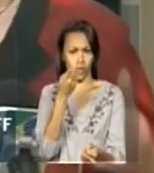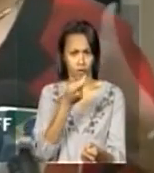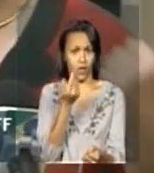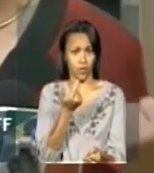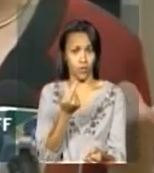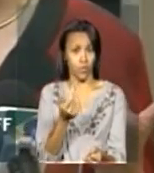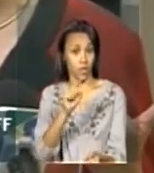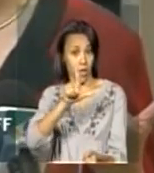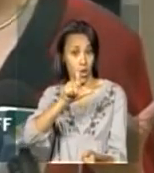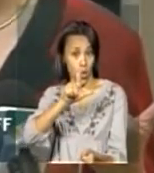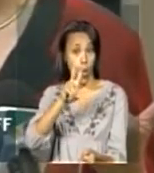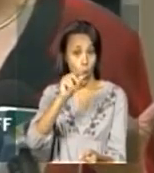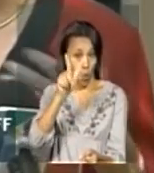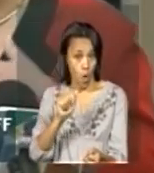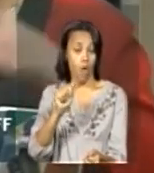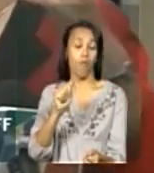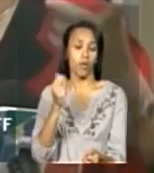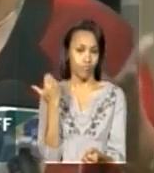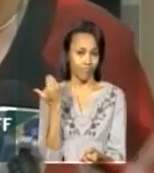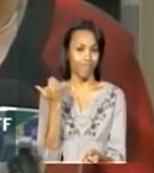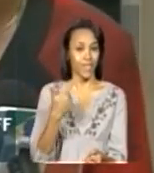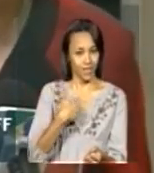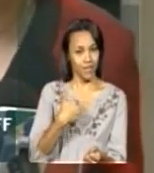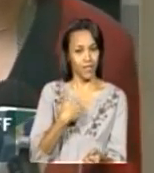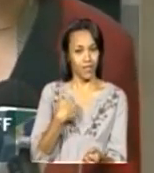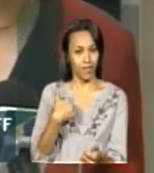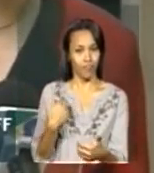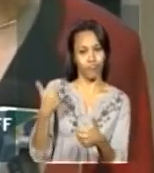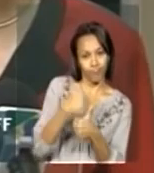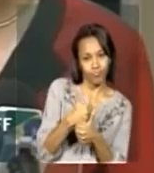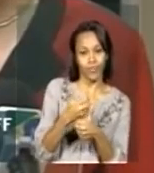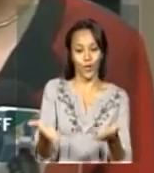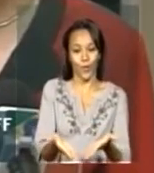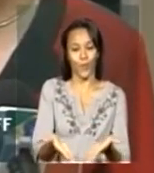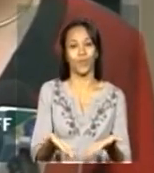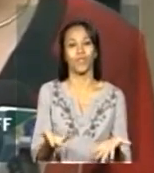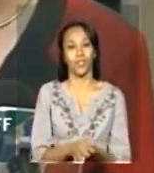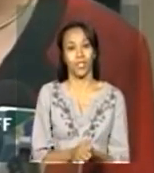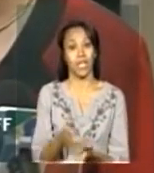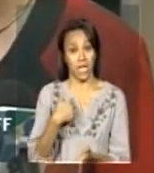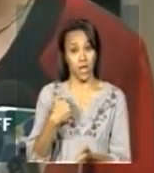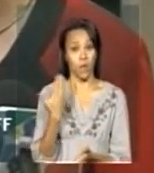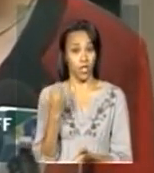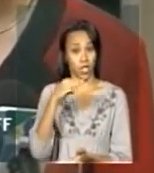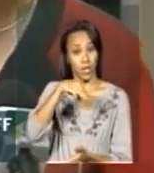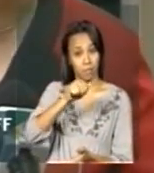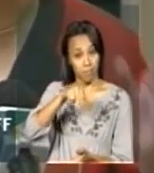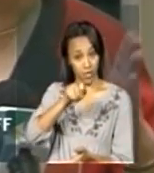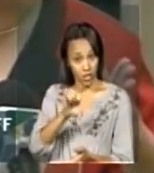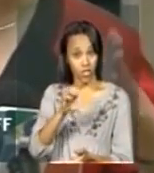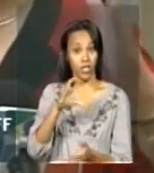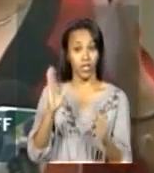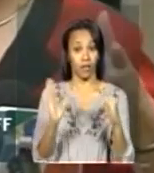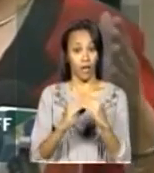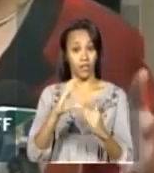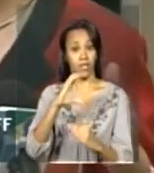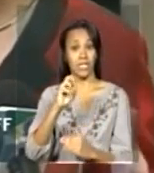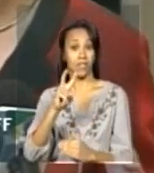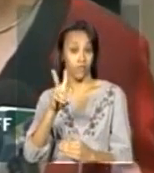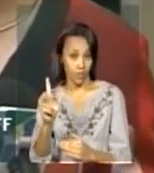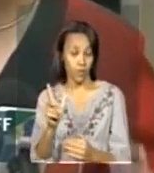nós incluindo o Lula, a quem eu tive a honra de servir como ministra chefe da Casa Civil. Então